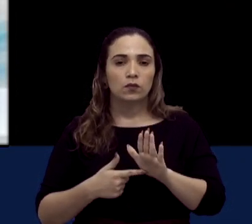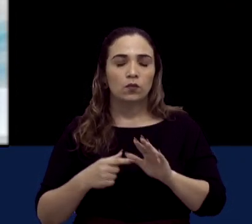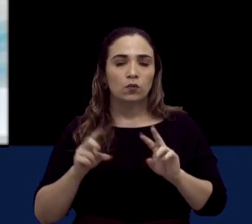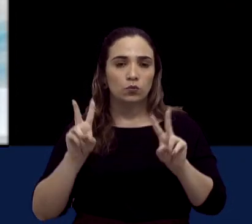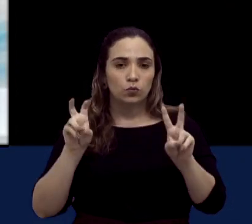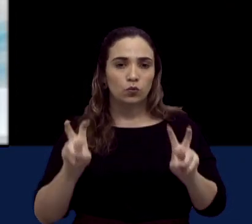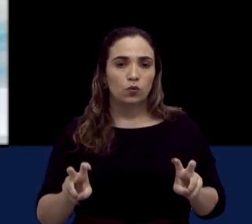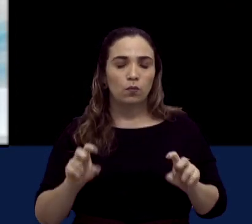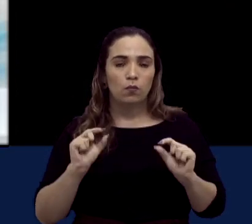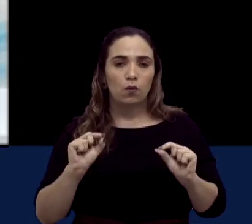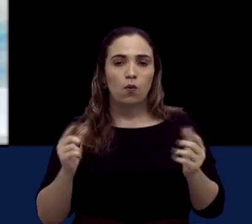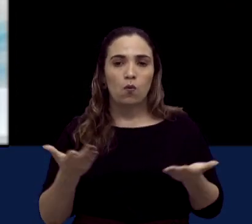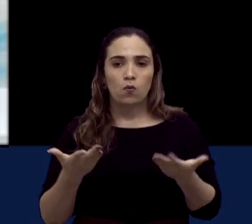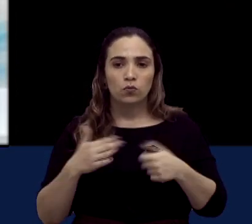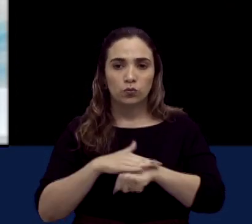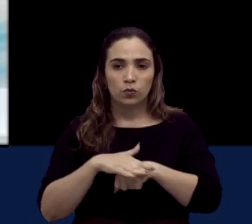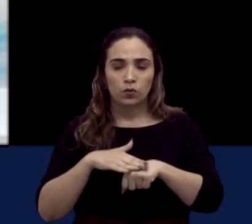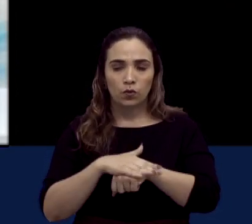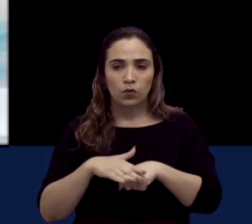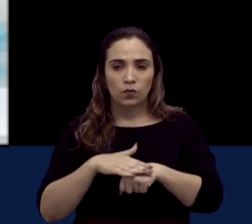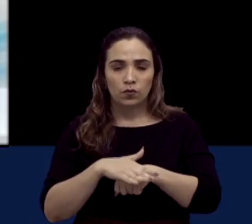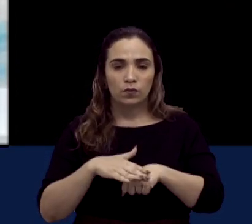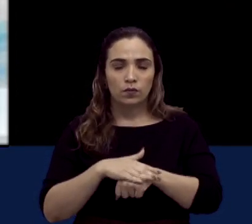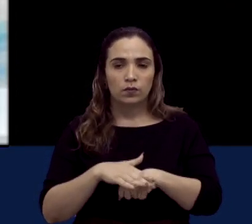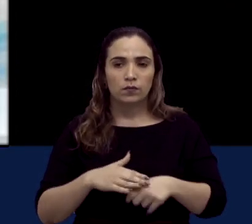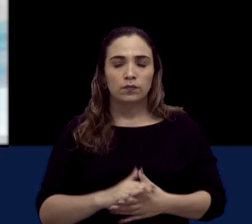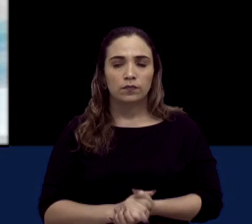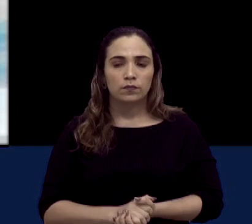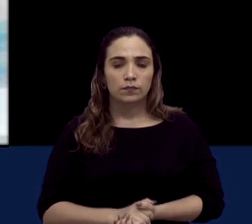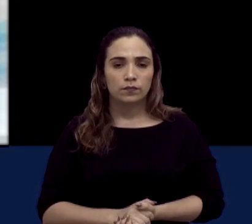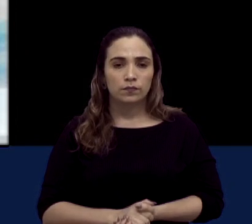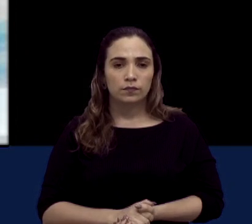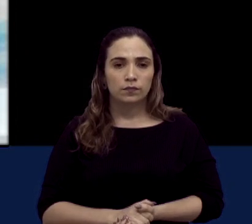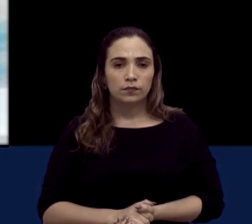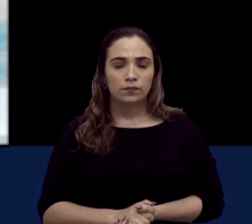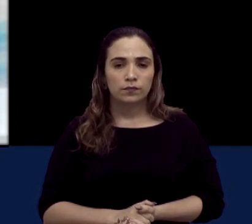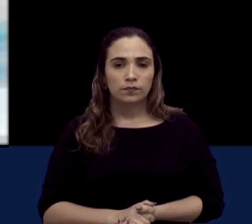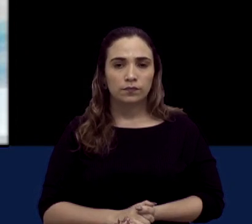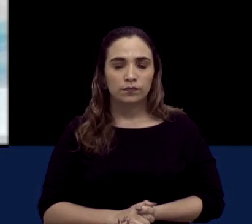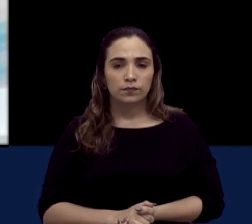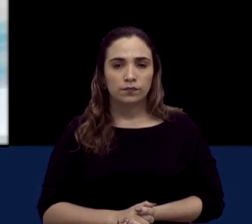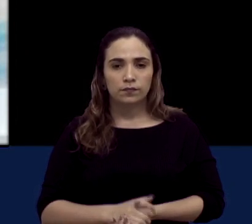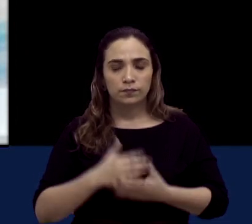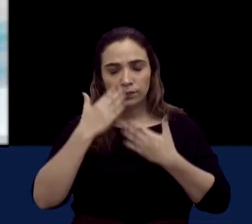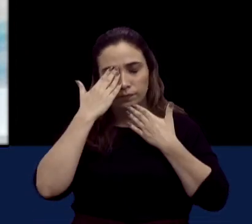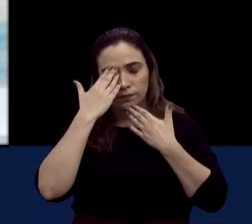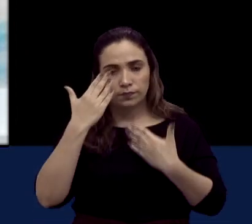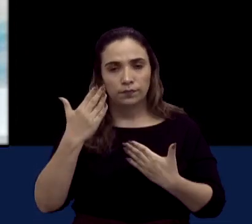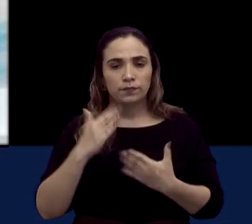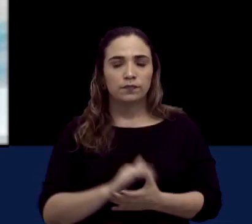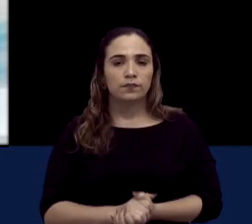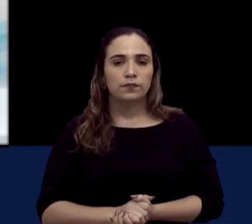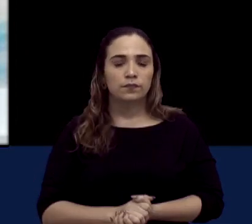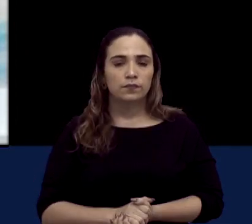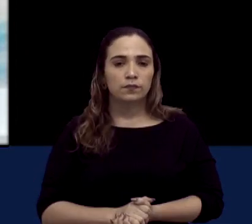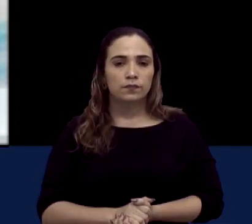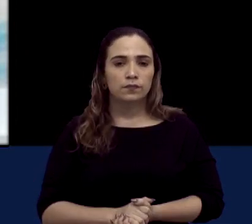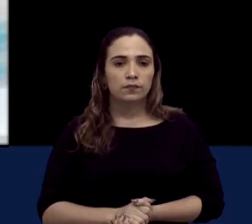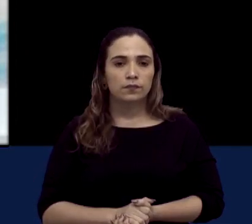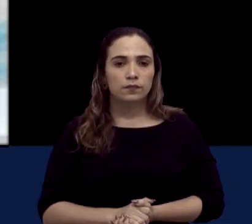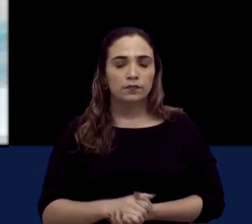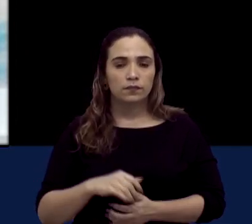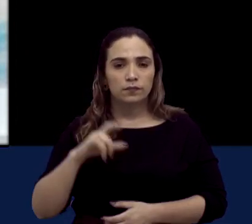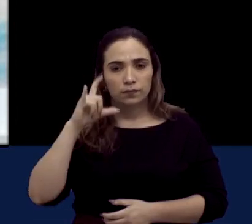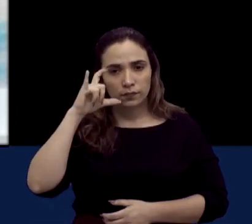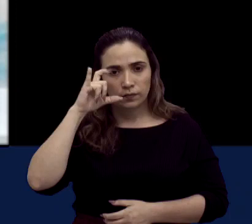falou hoje, né? E é isso. Meu Insta,